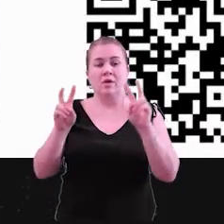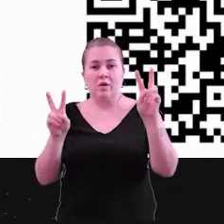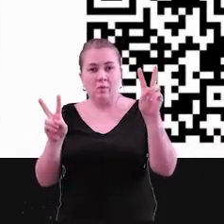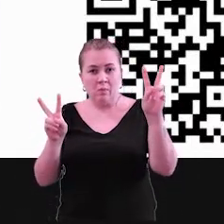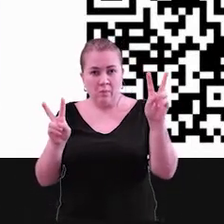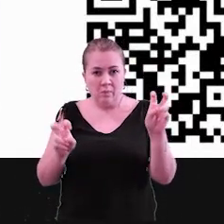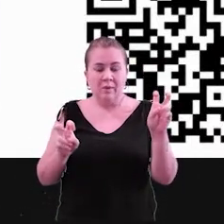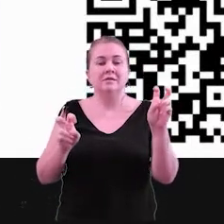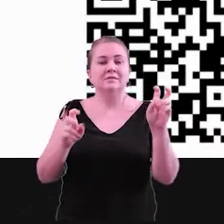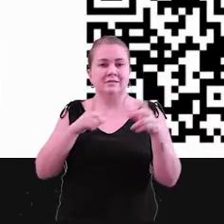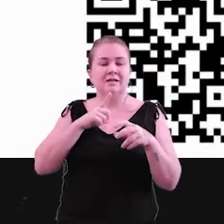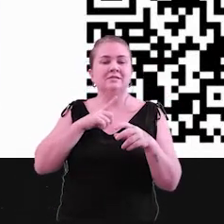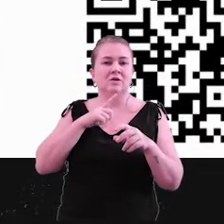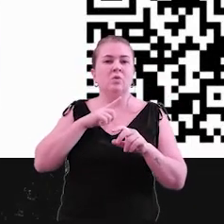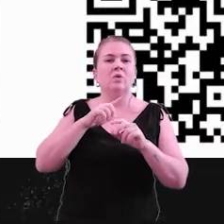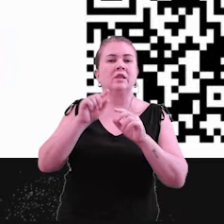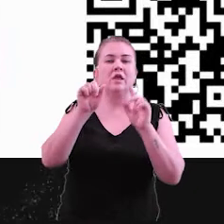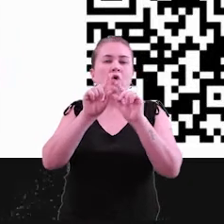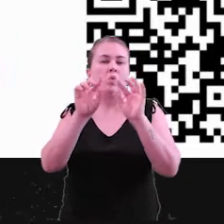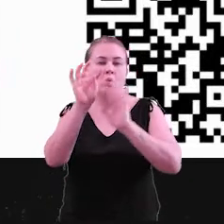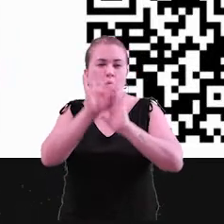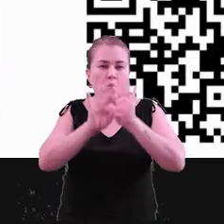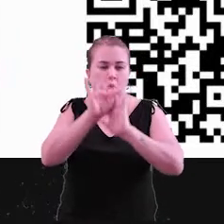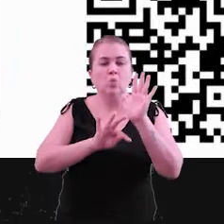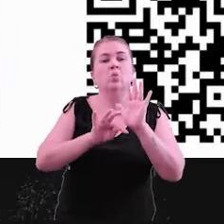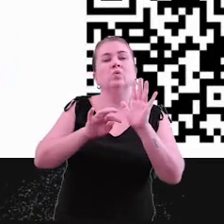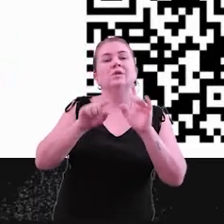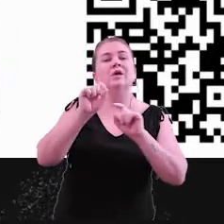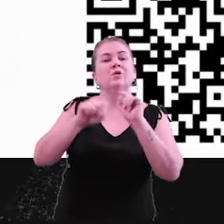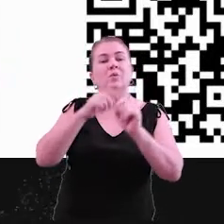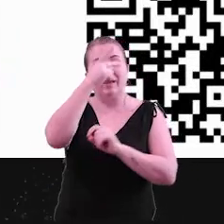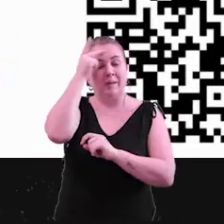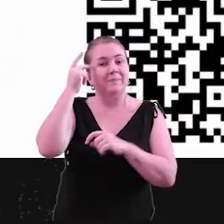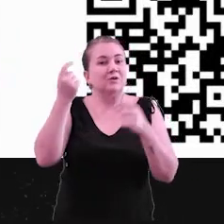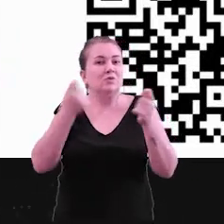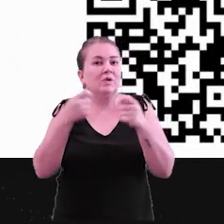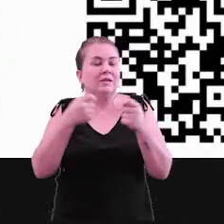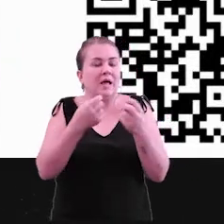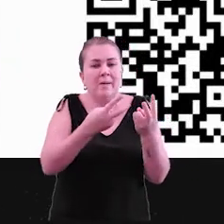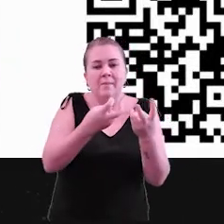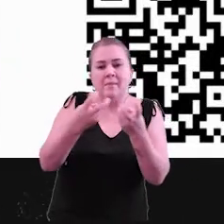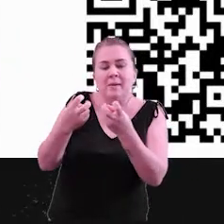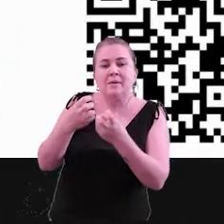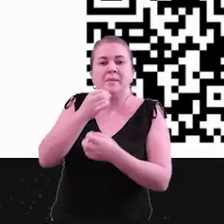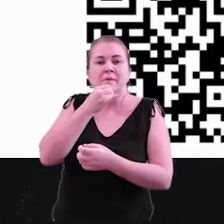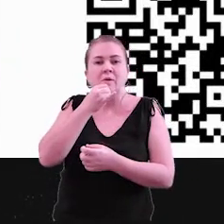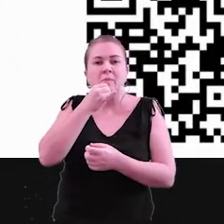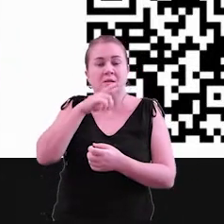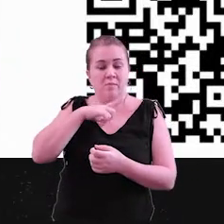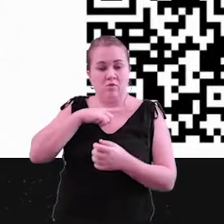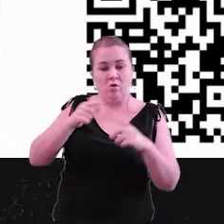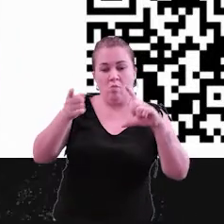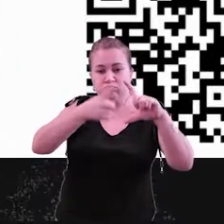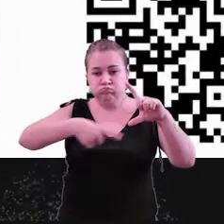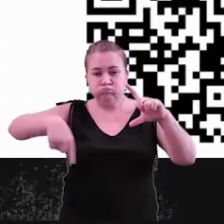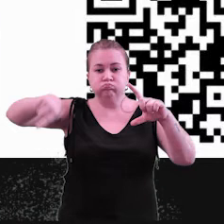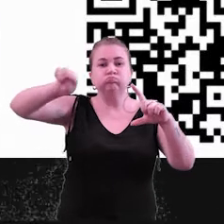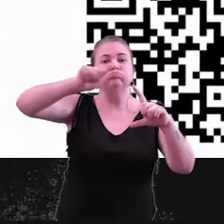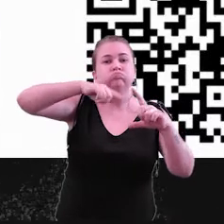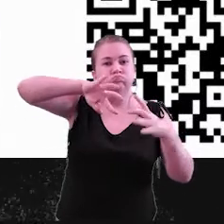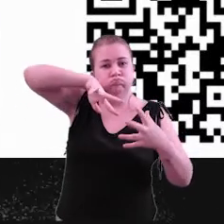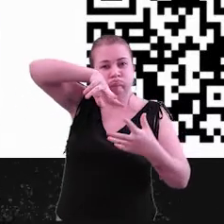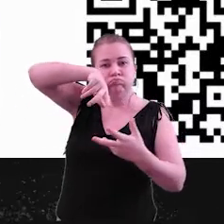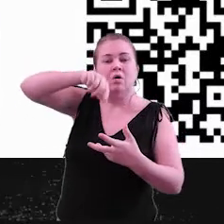explorando esse globo. Era um globo que ficava bem na entrada do museu, né? Então, o visitante 1 fala, é um globo, parece uma lua,